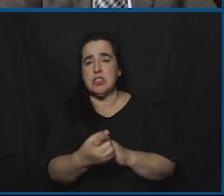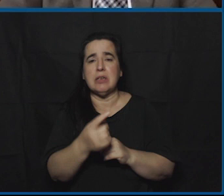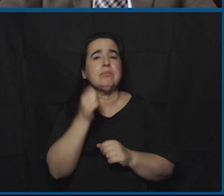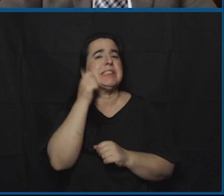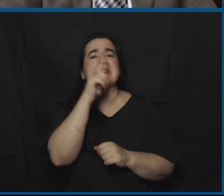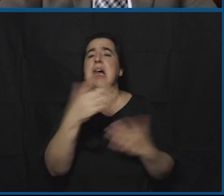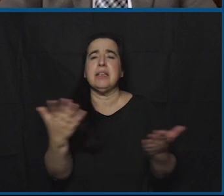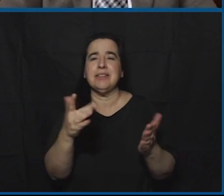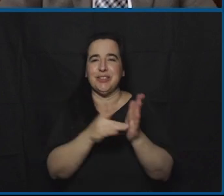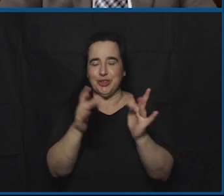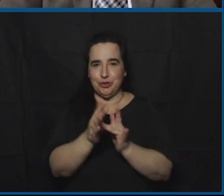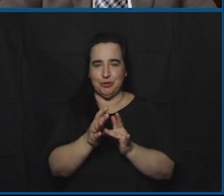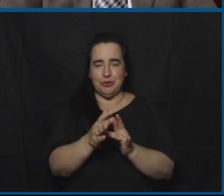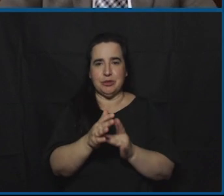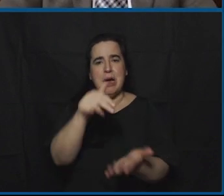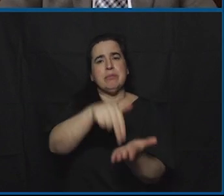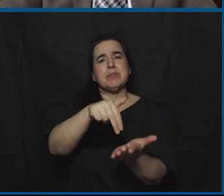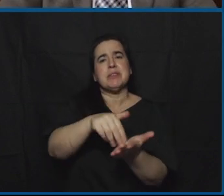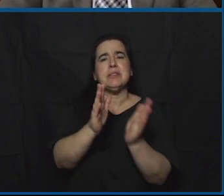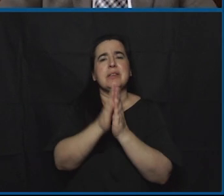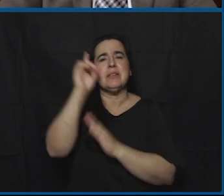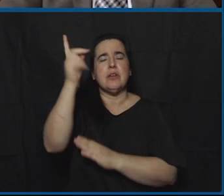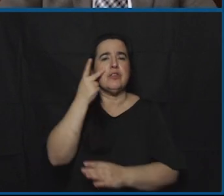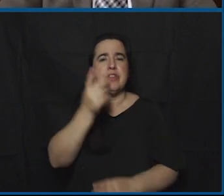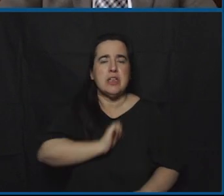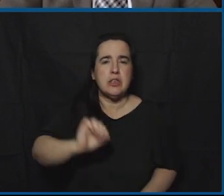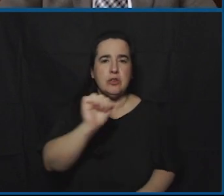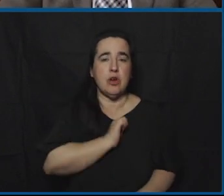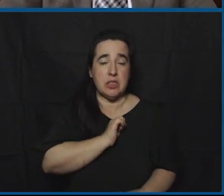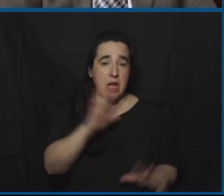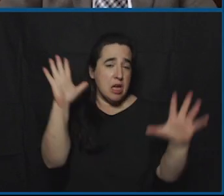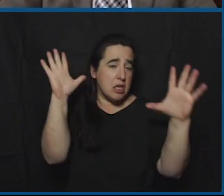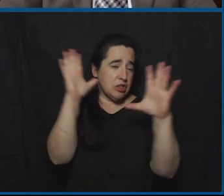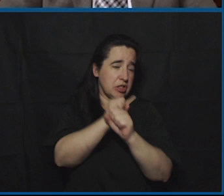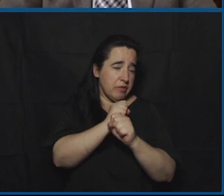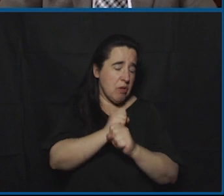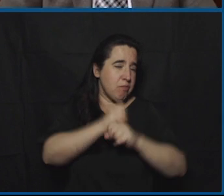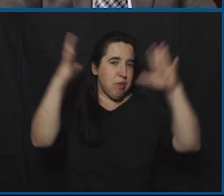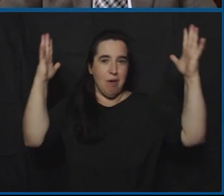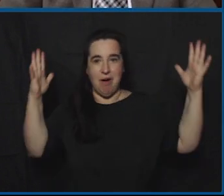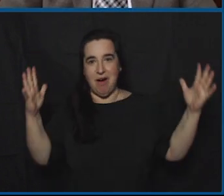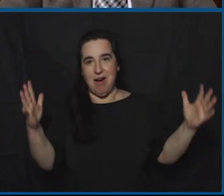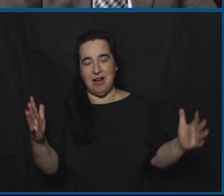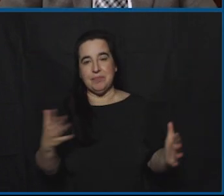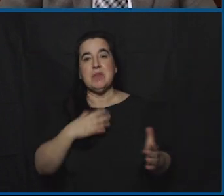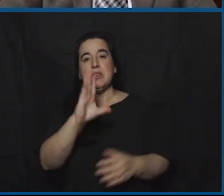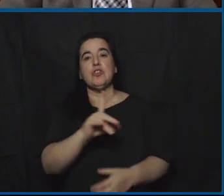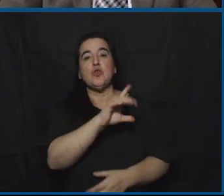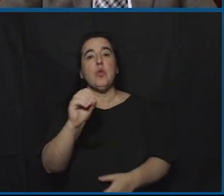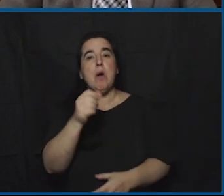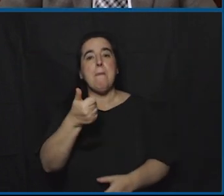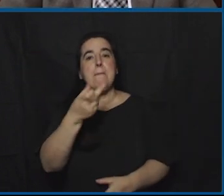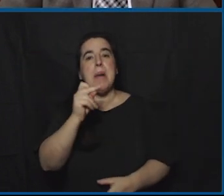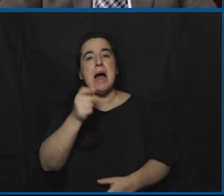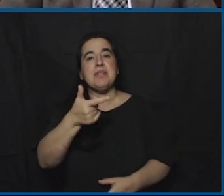Jesus. Digamos que só a presença de Deus na nossa vida dissipa as trevas por completo. Né? E João Batista faz